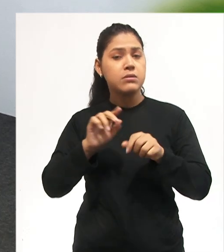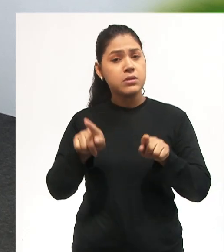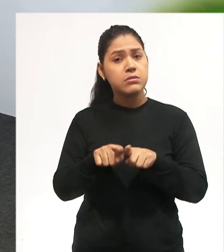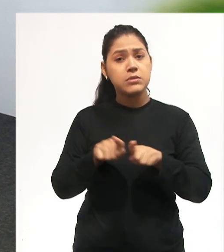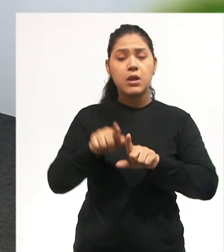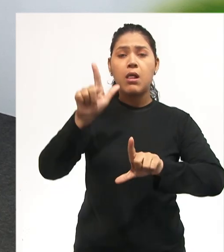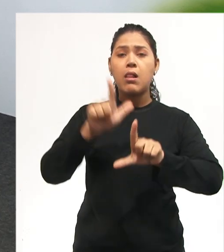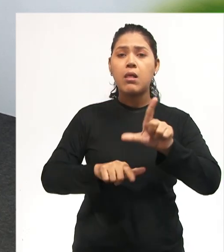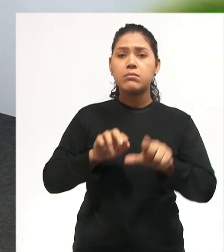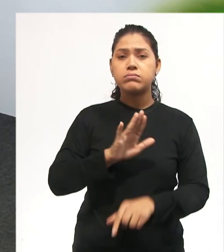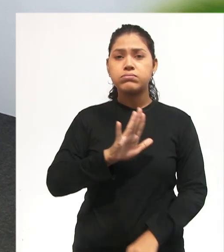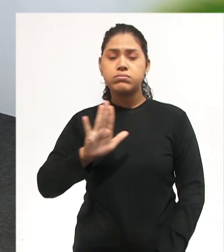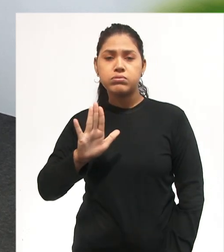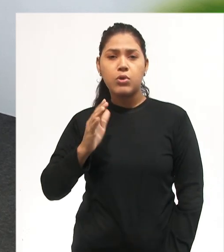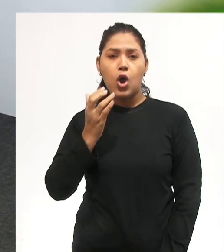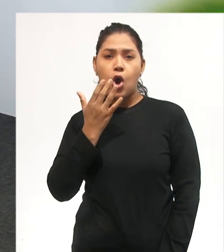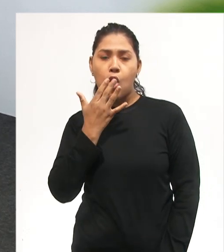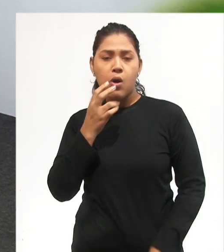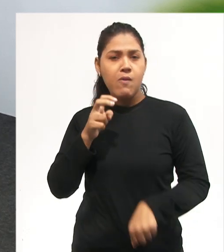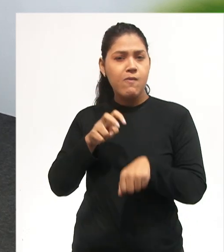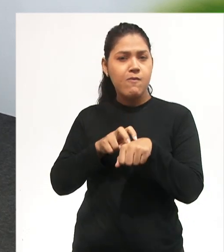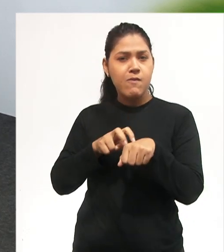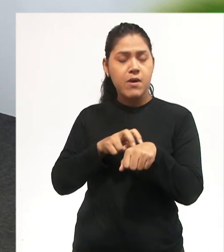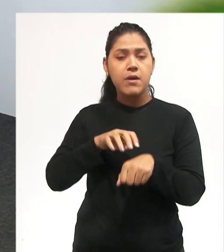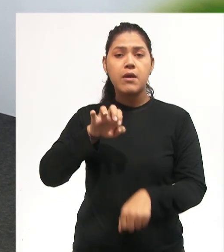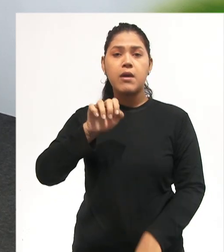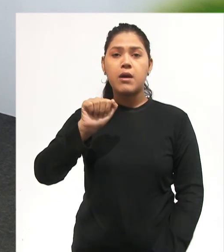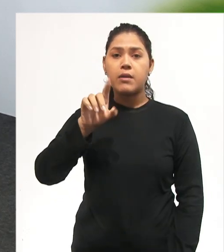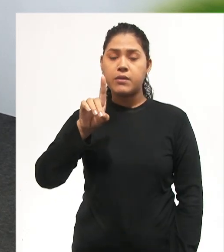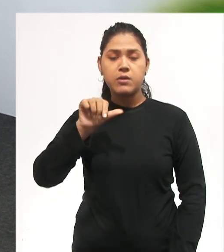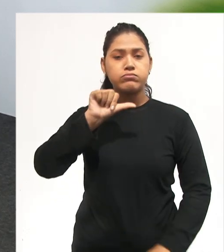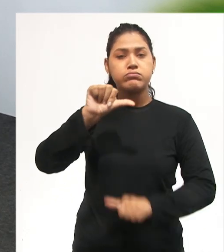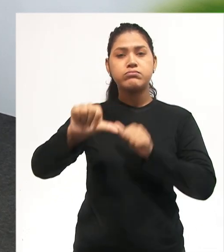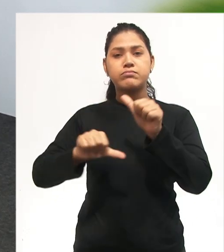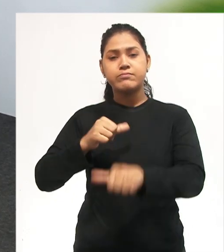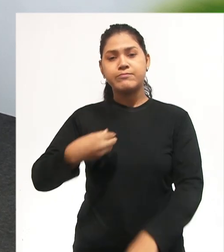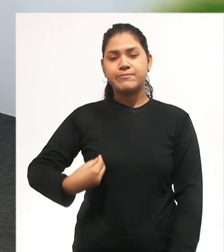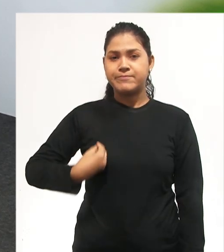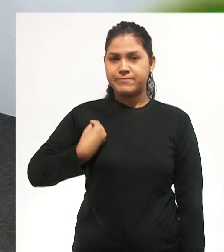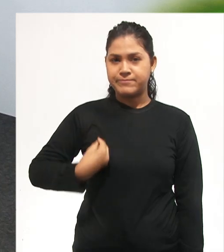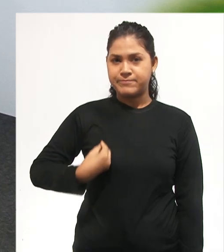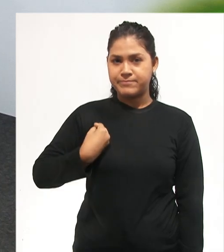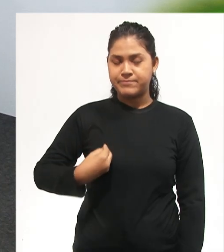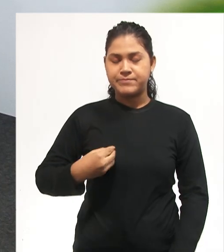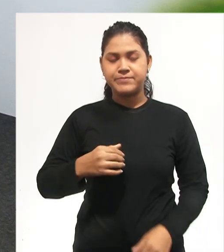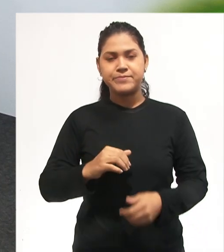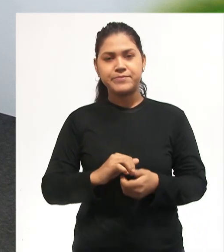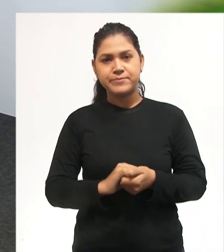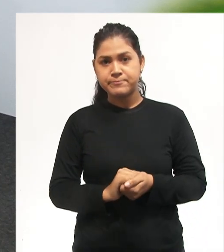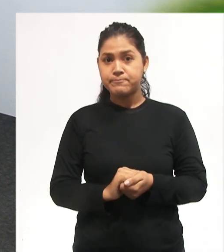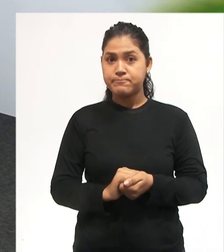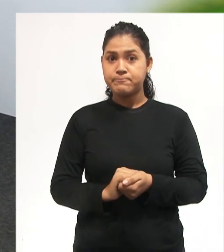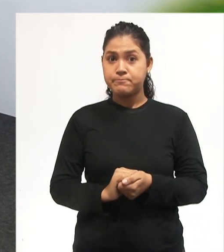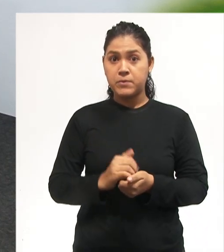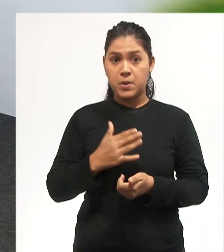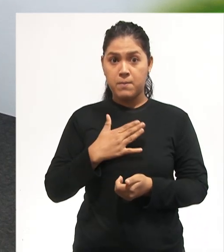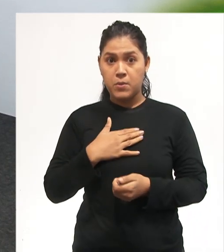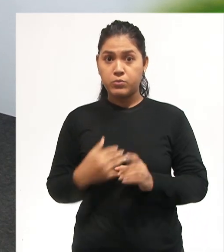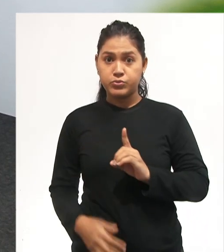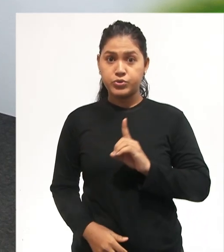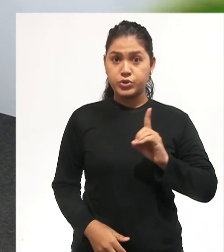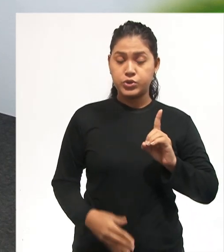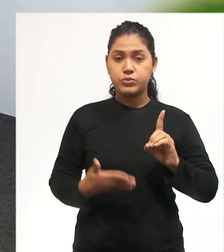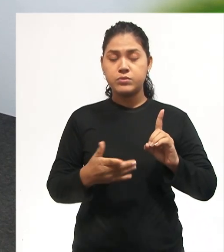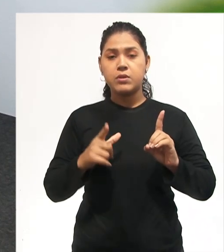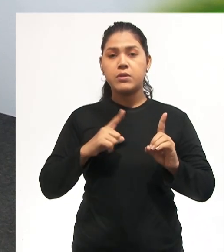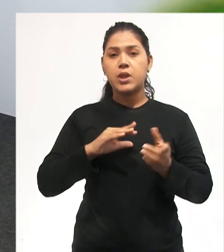lado esquerdo uma parede branca com as iniciais EAD mudando realidades na tonalidade verde. Ao lado direito do vídeo você